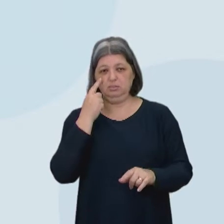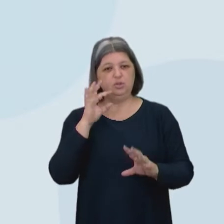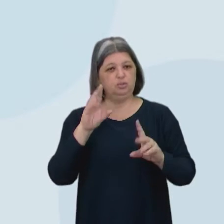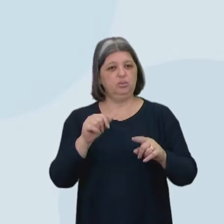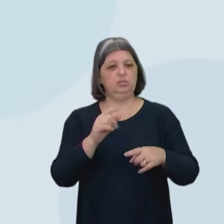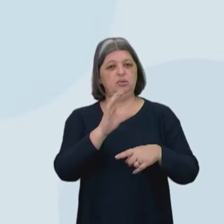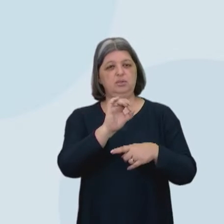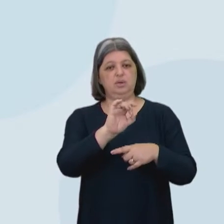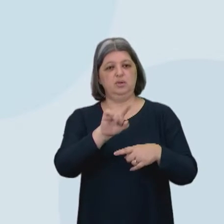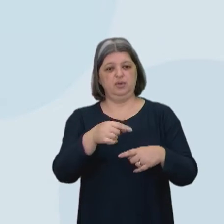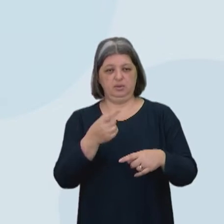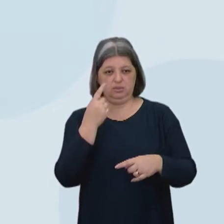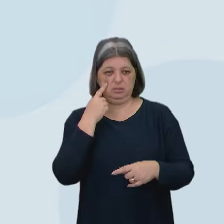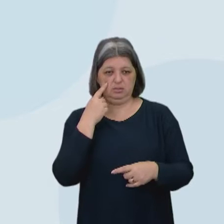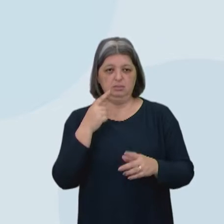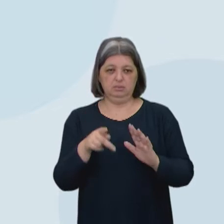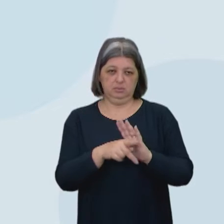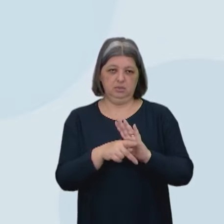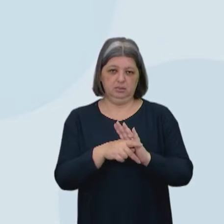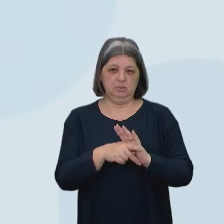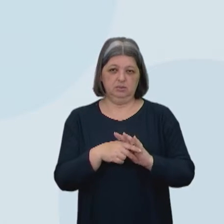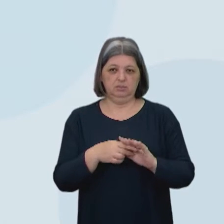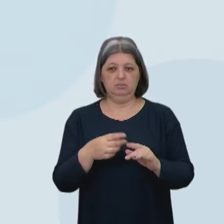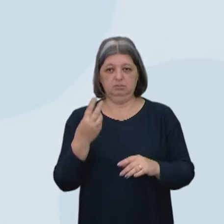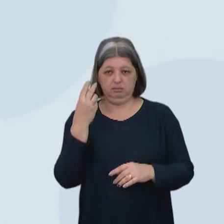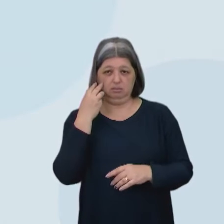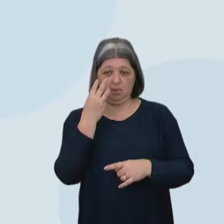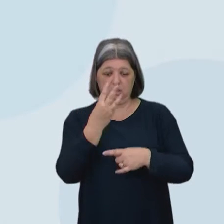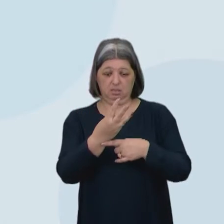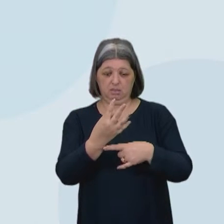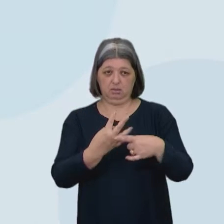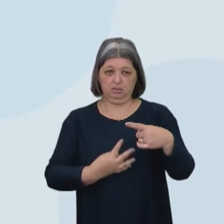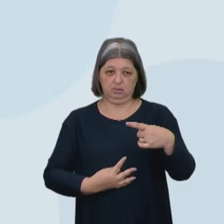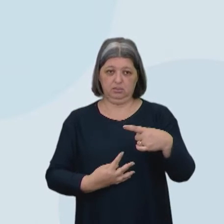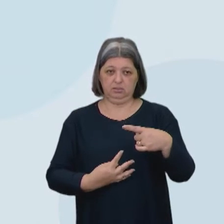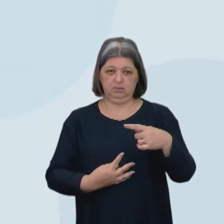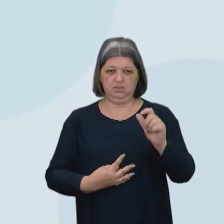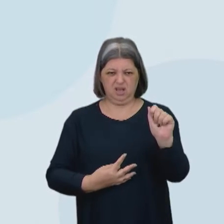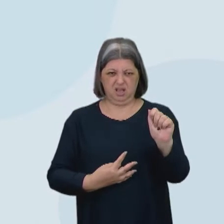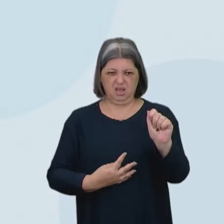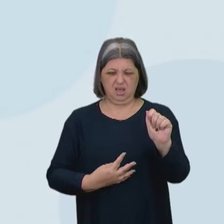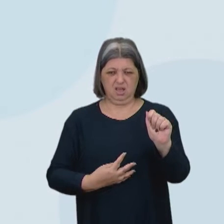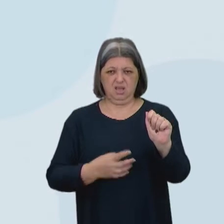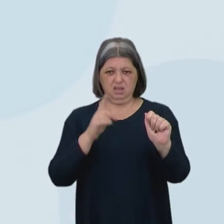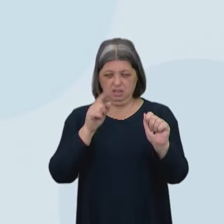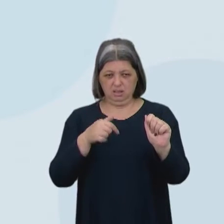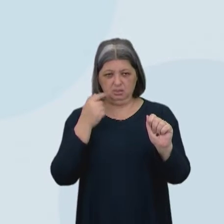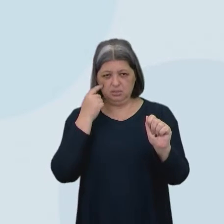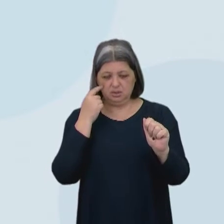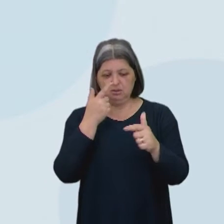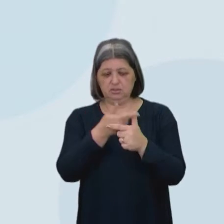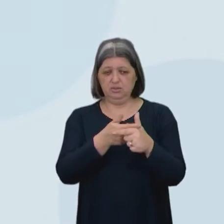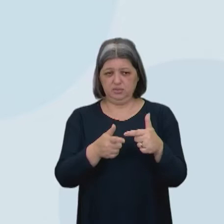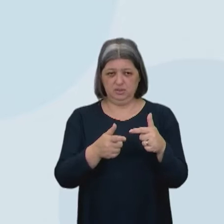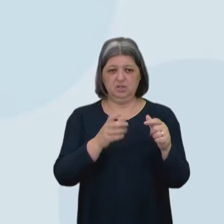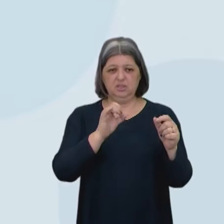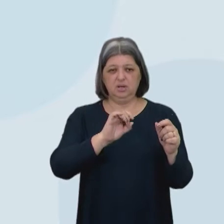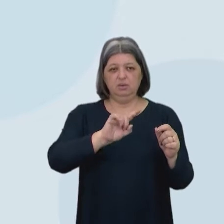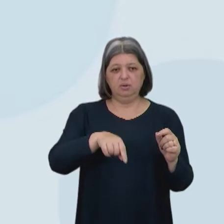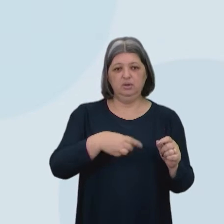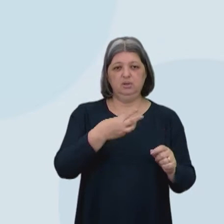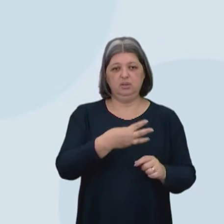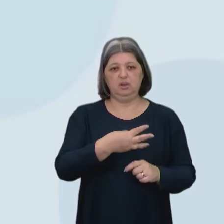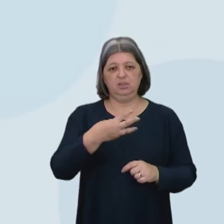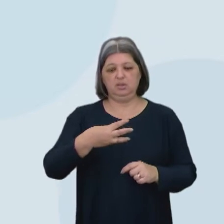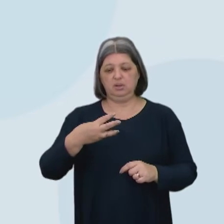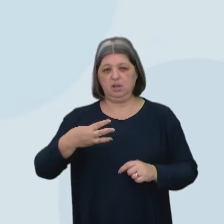0, porque 3 é menor que 4, né? Tá. Item A. Será que 3/4, quando você divide, vai dar